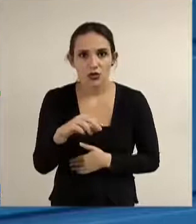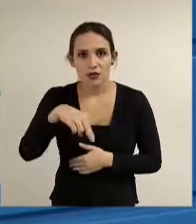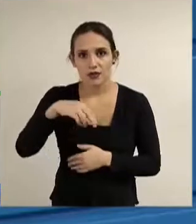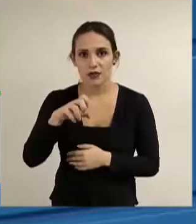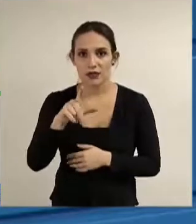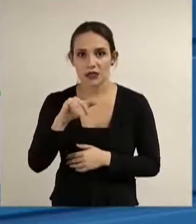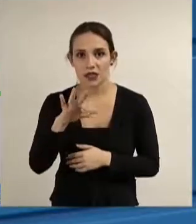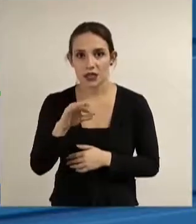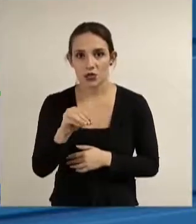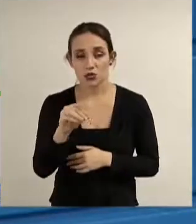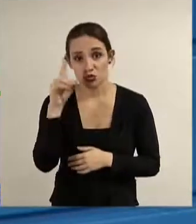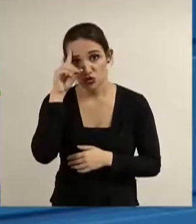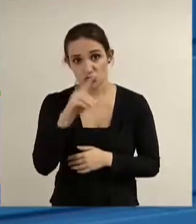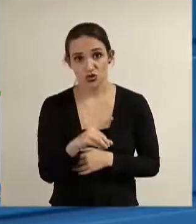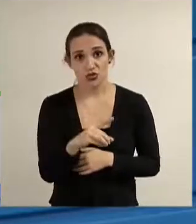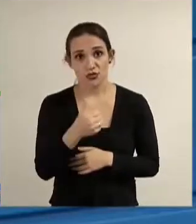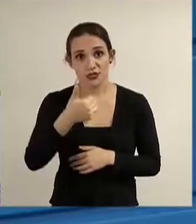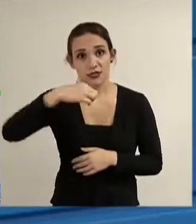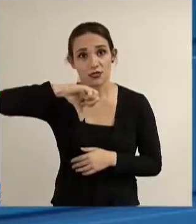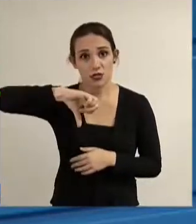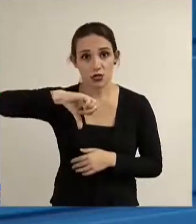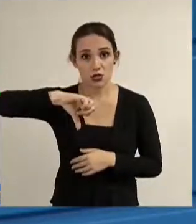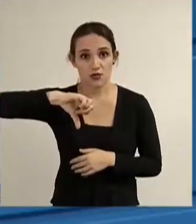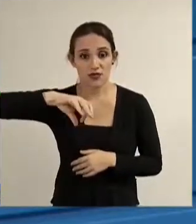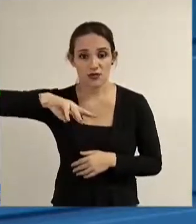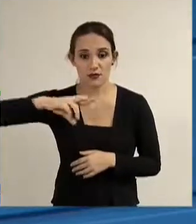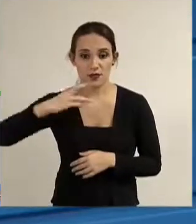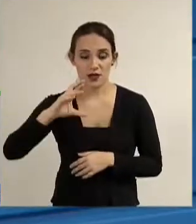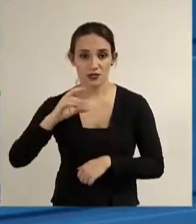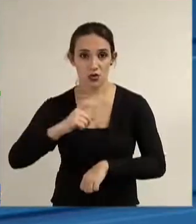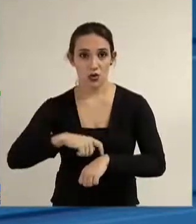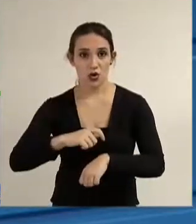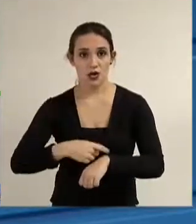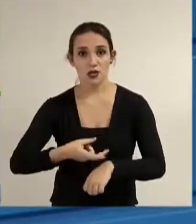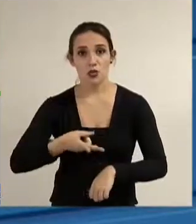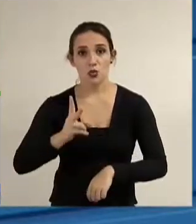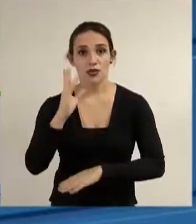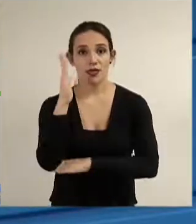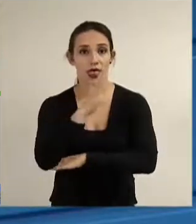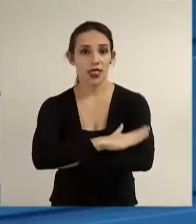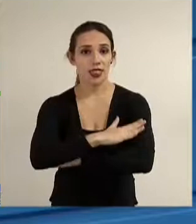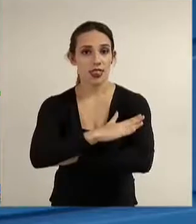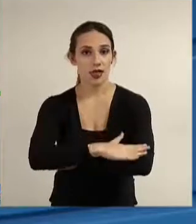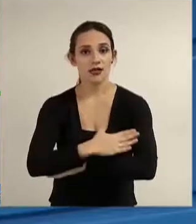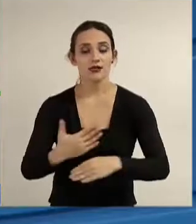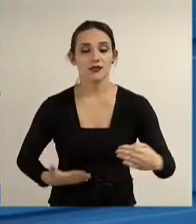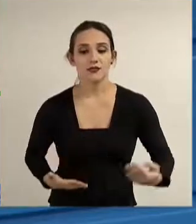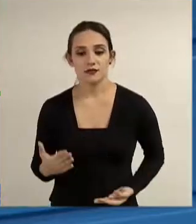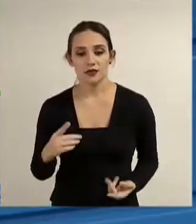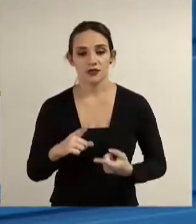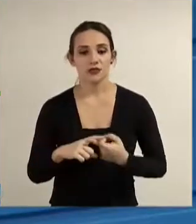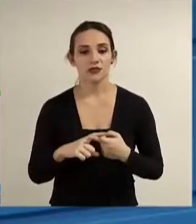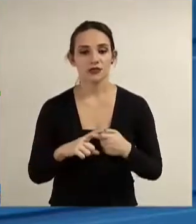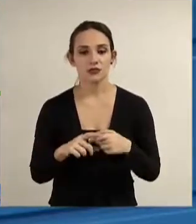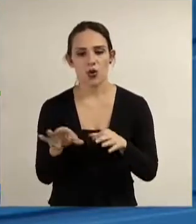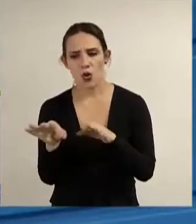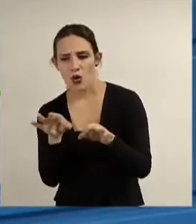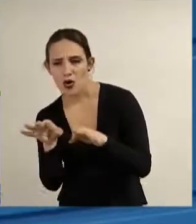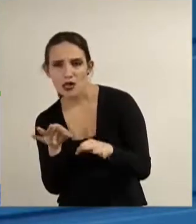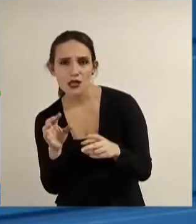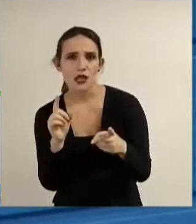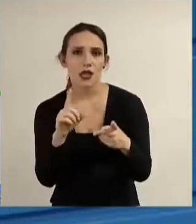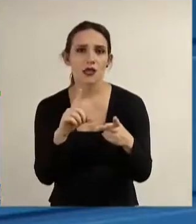para o dia 19 de março de 2019, às 14 horas, com os serviços cerimonial, taquigrafia, assessoria